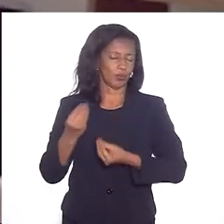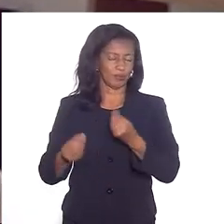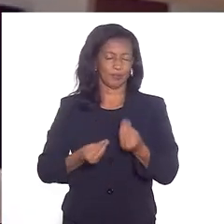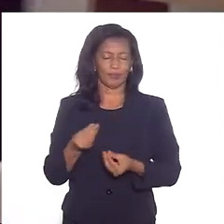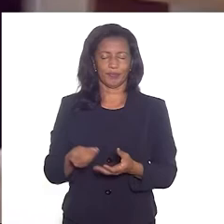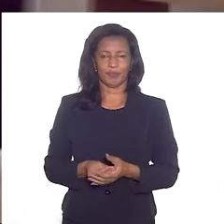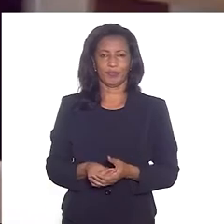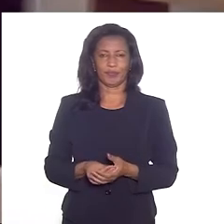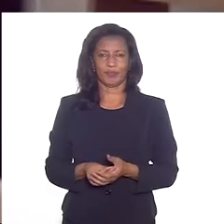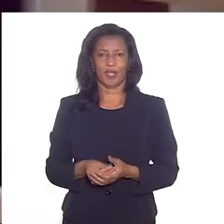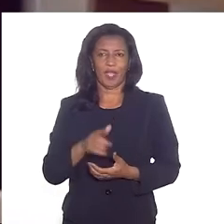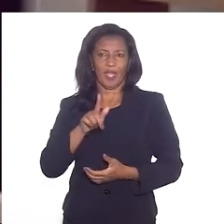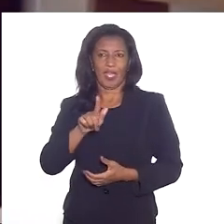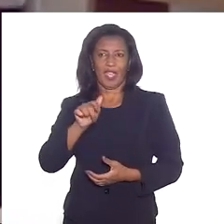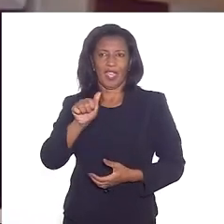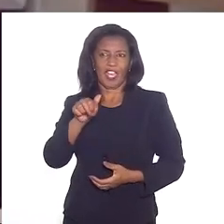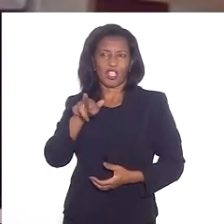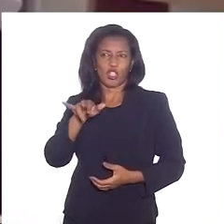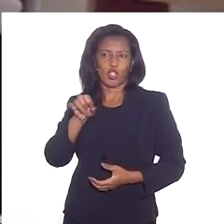De uma